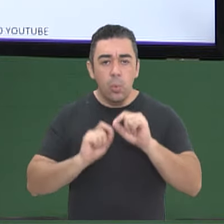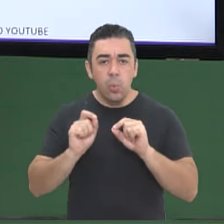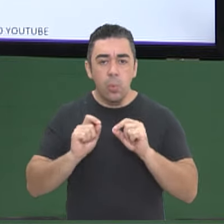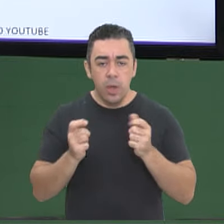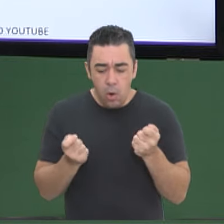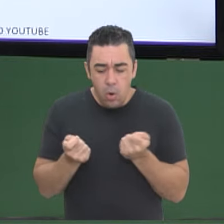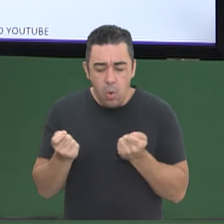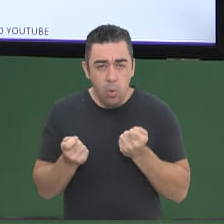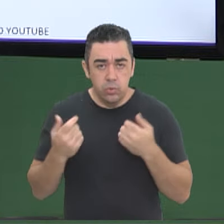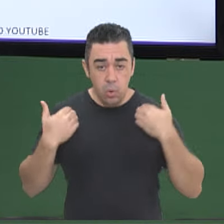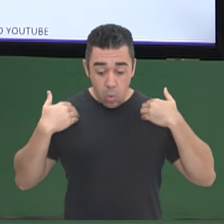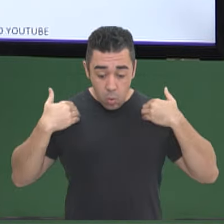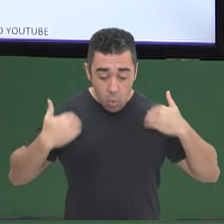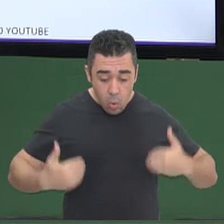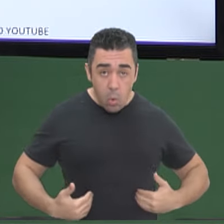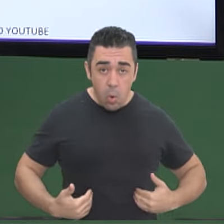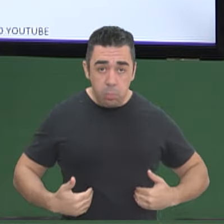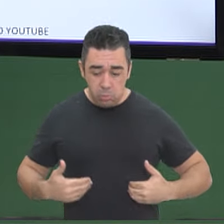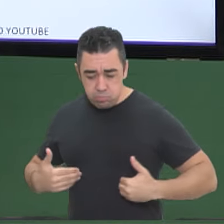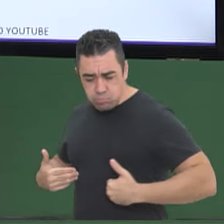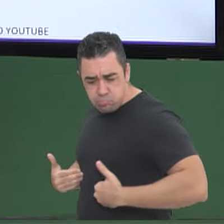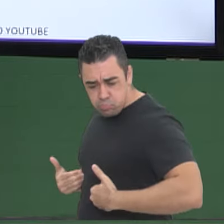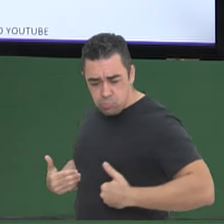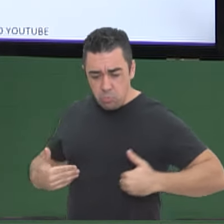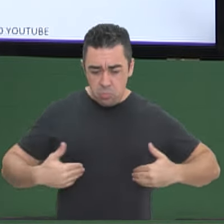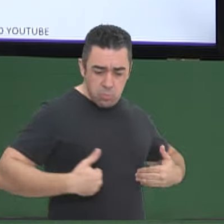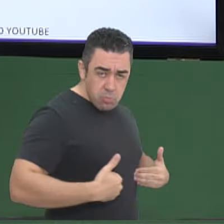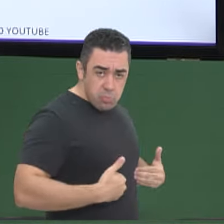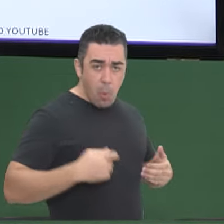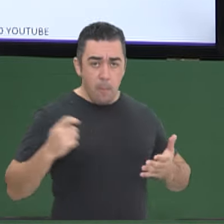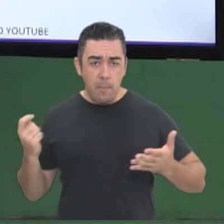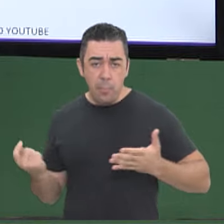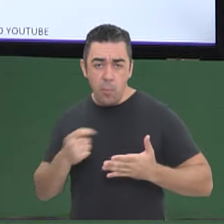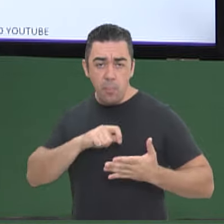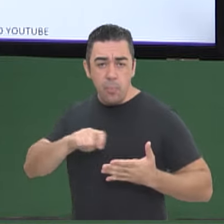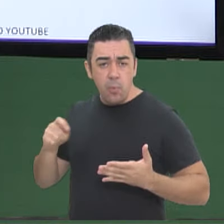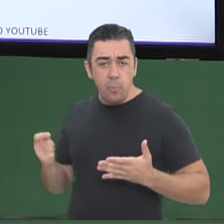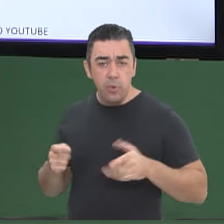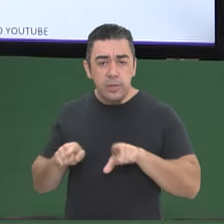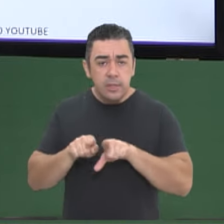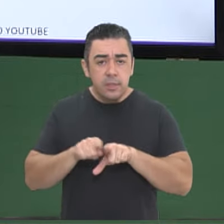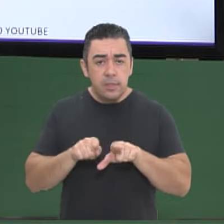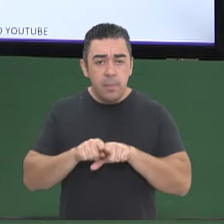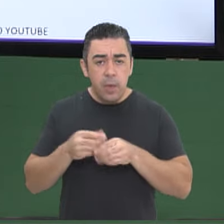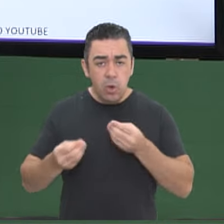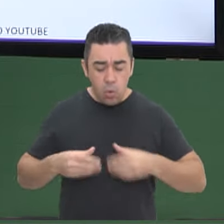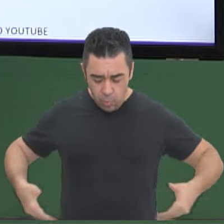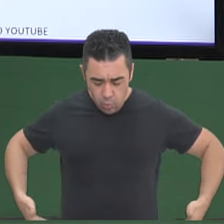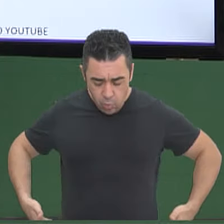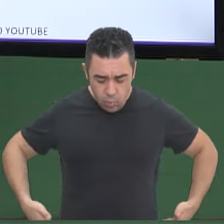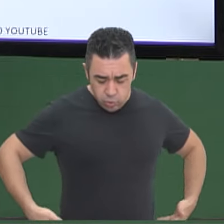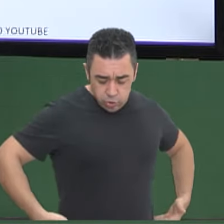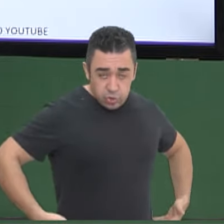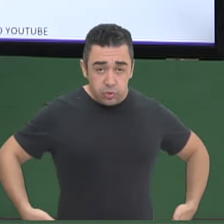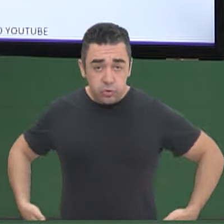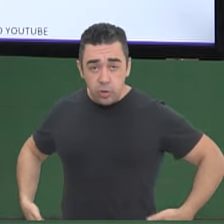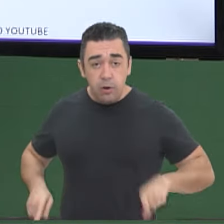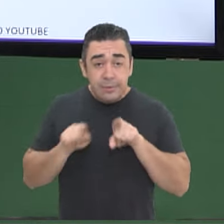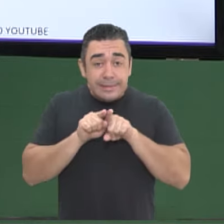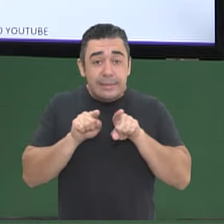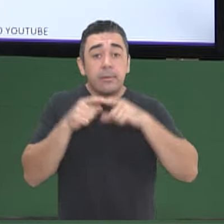o movimento do corpo todo, como um todo, né? A questão, a posição das pernas, ou a força do quadril, né? Como que eu vou